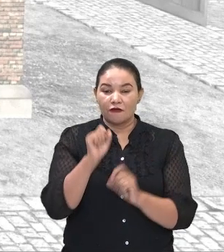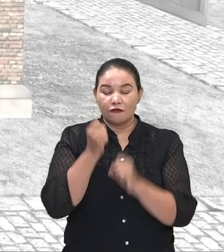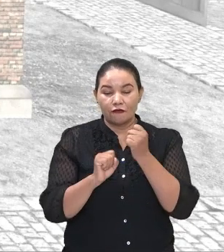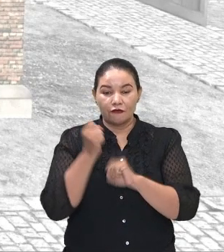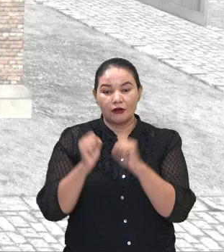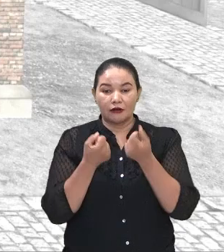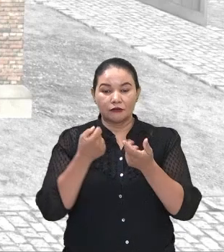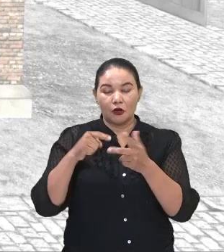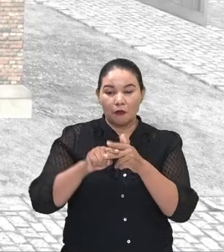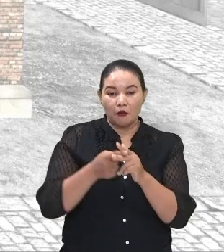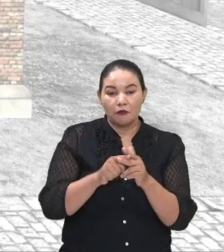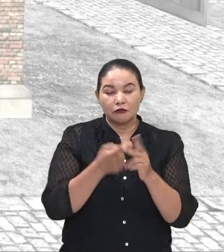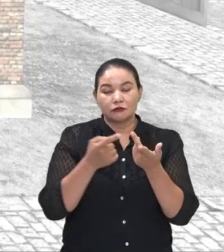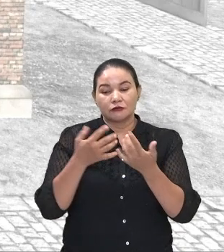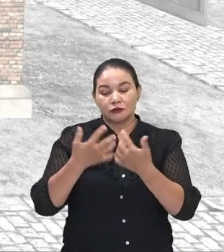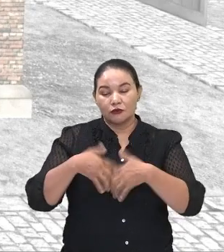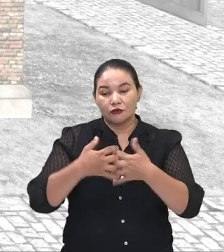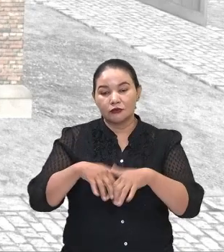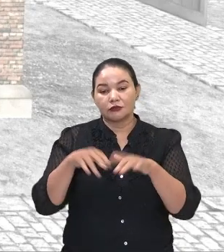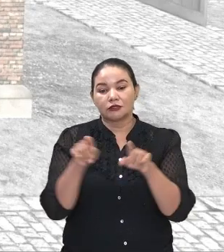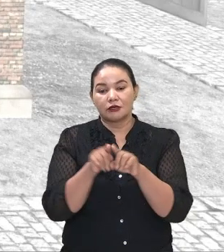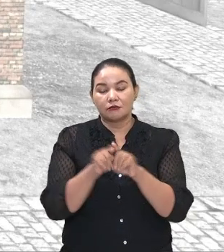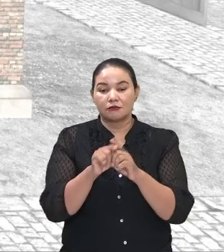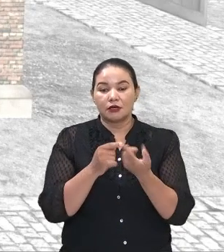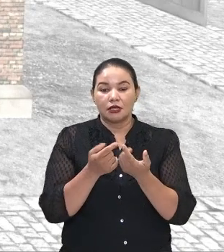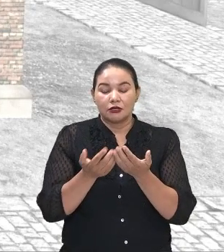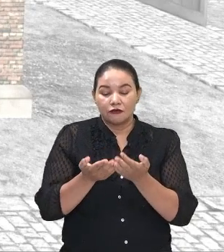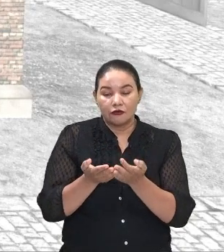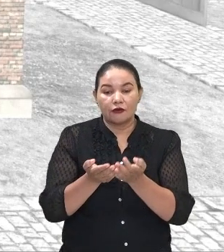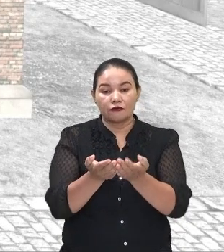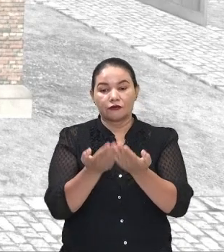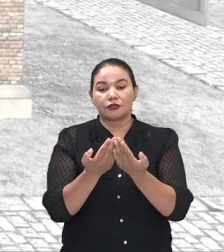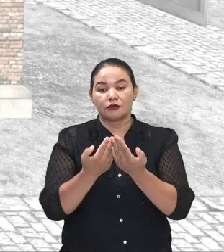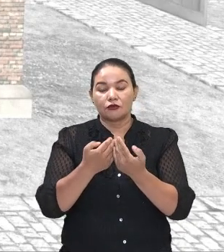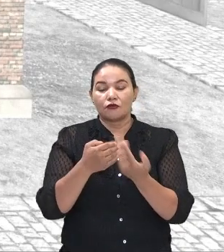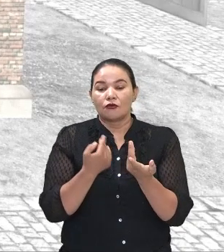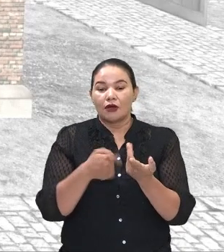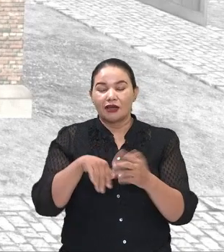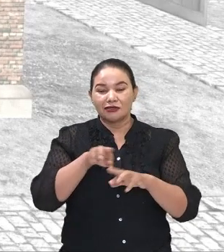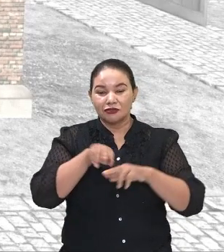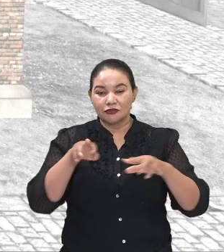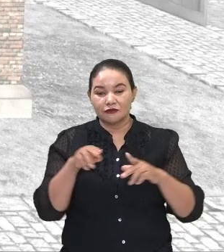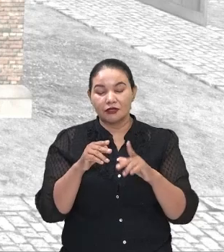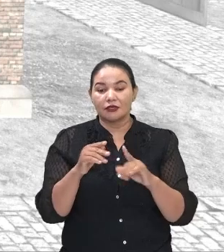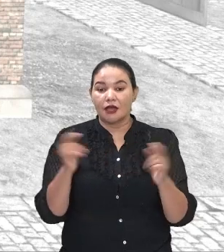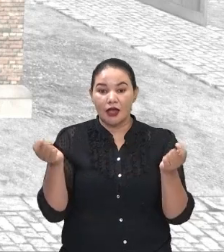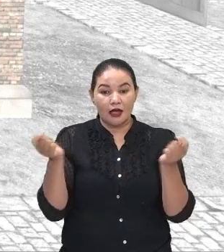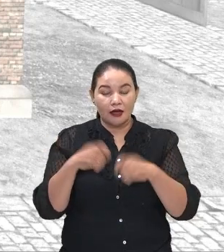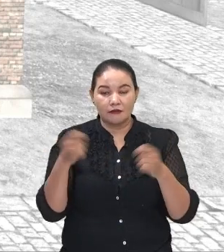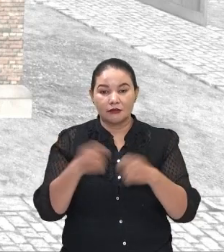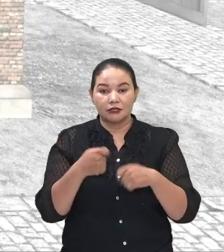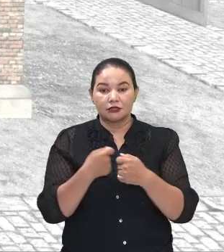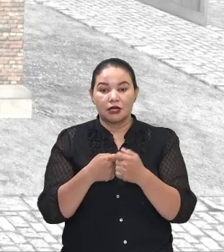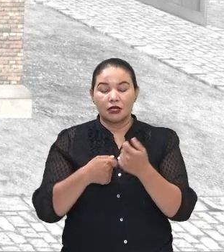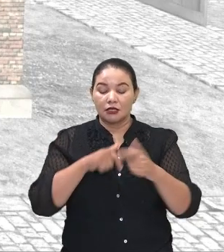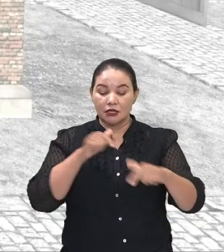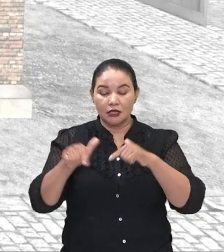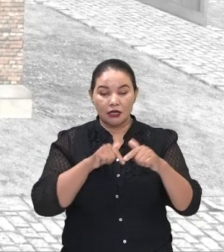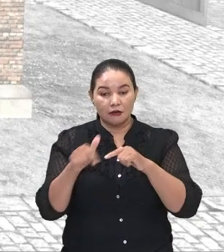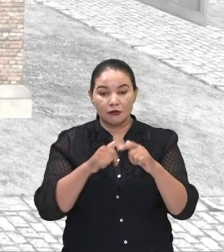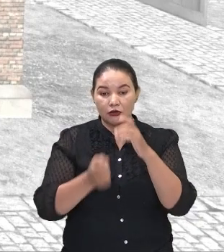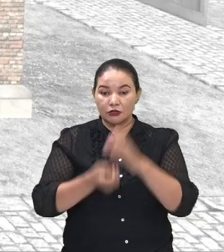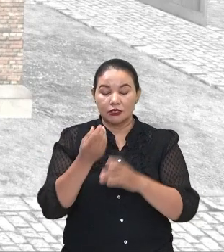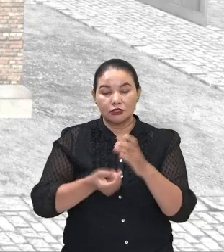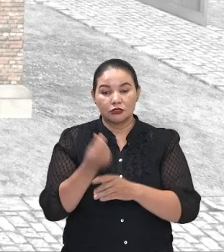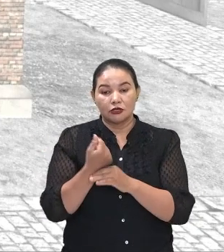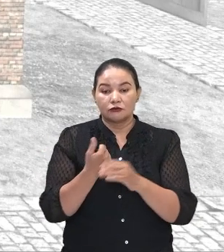o desenvolvimento de locomotivas e navios a vapor, aumentando a capacidade de produção e